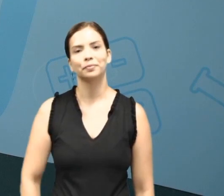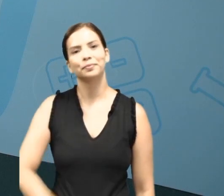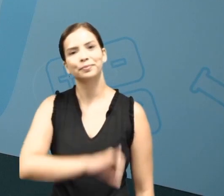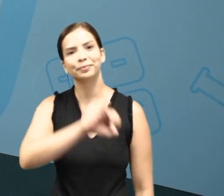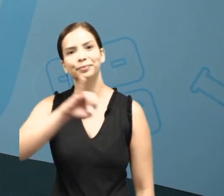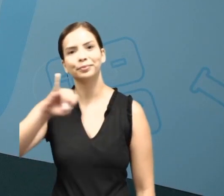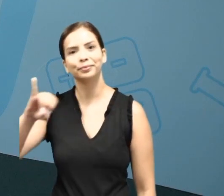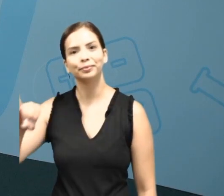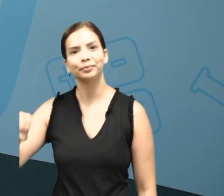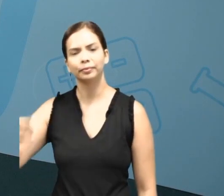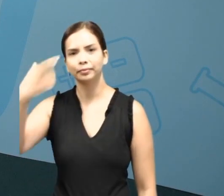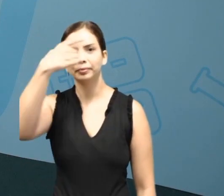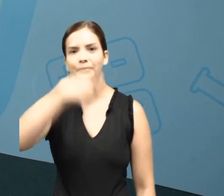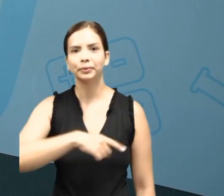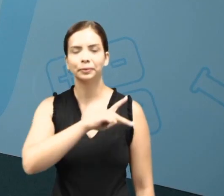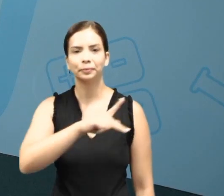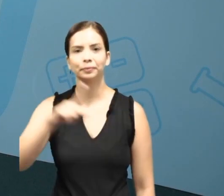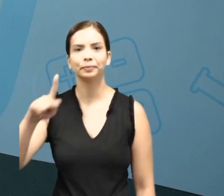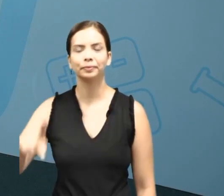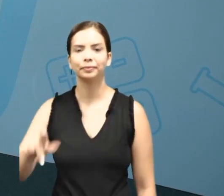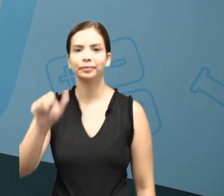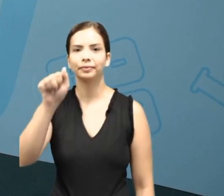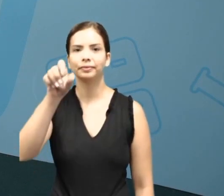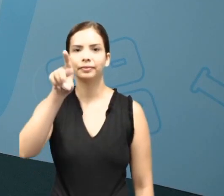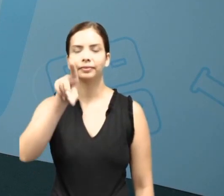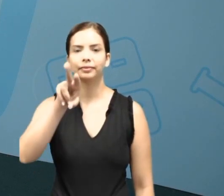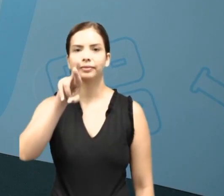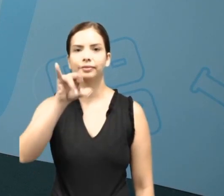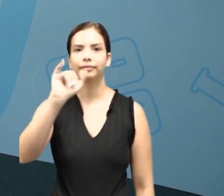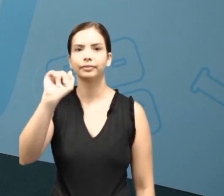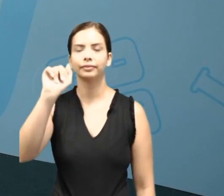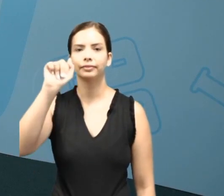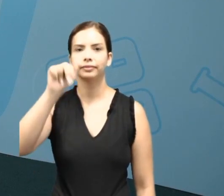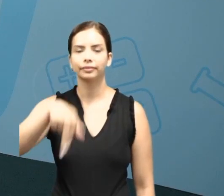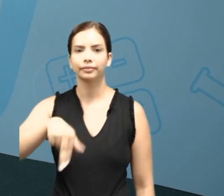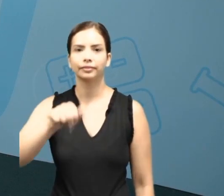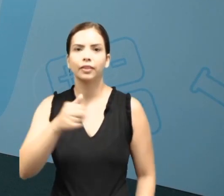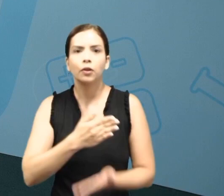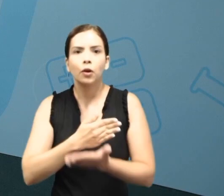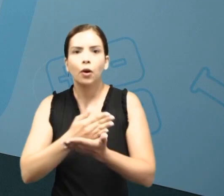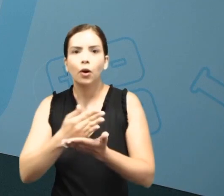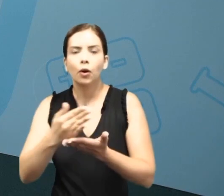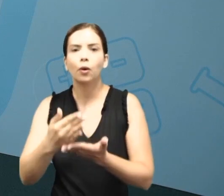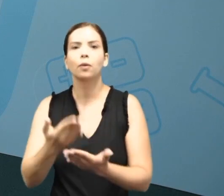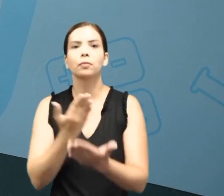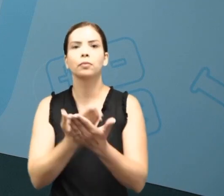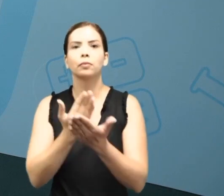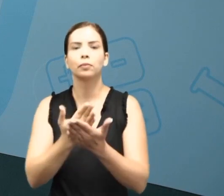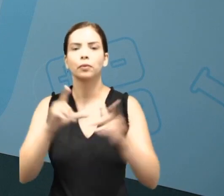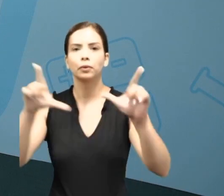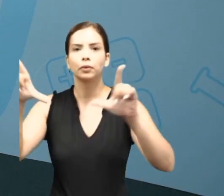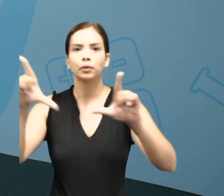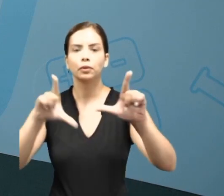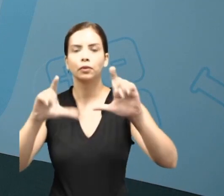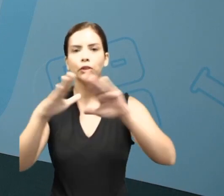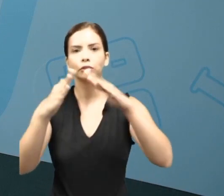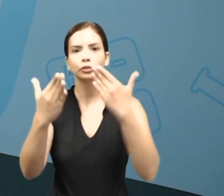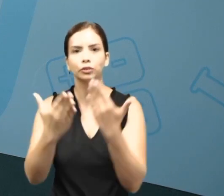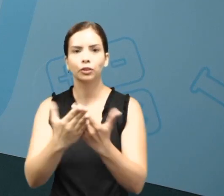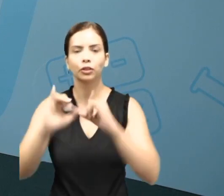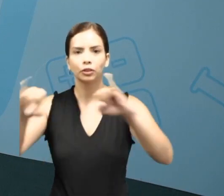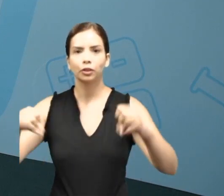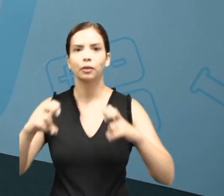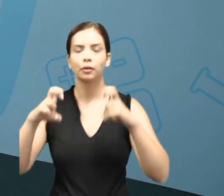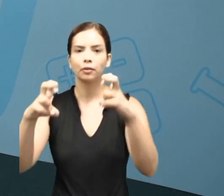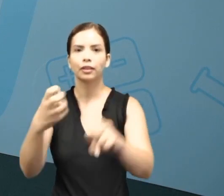Olá, eu sou a professora Adriana Freitas. Estamos começando mais uma aula para o TV Escola Jaboatão com artes, né? Vamos